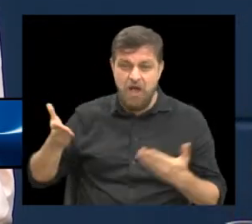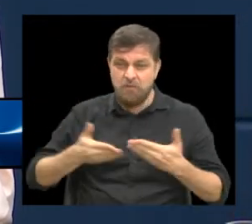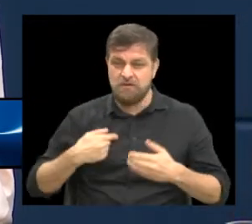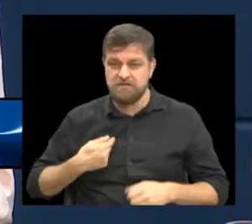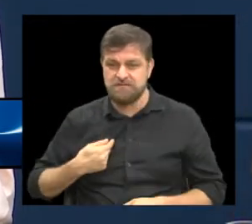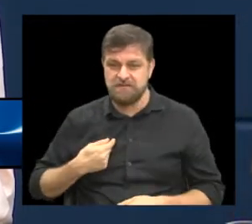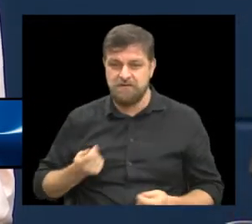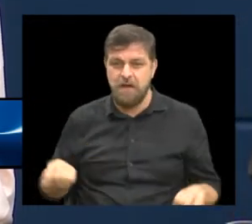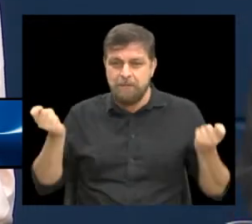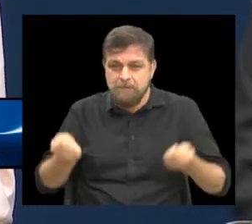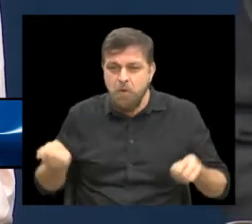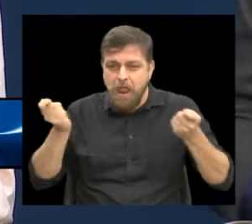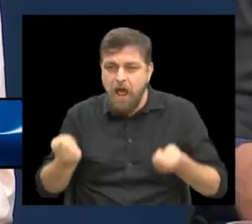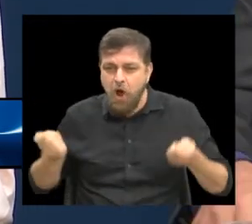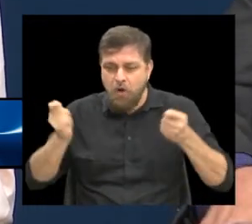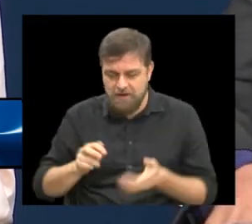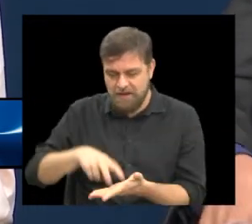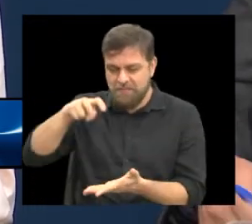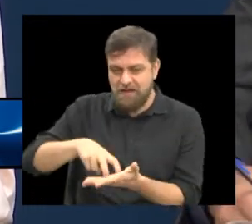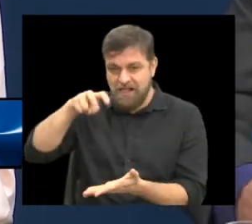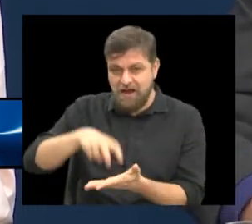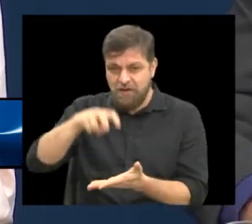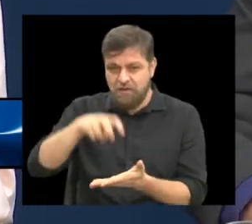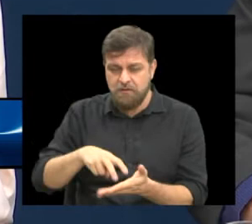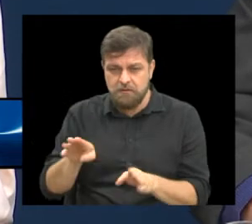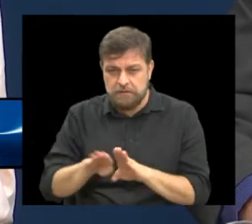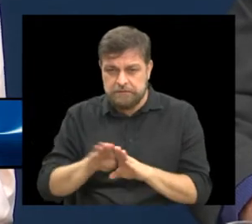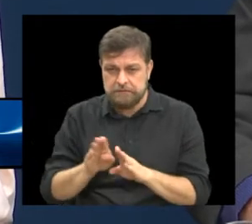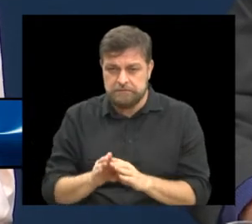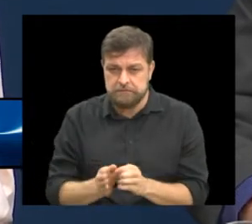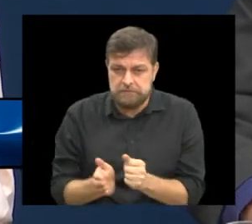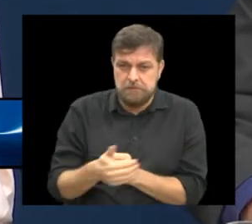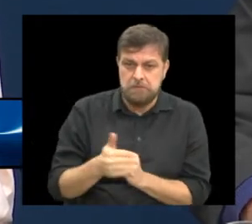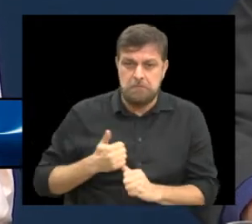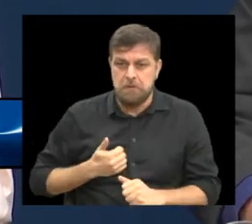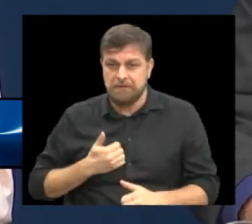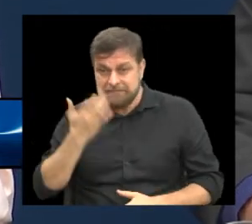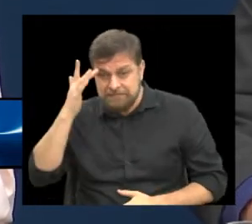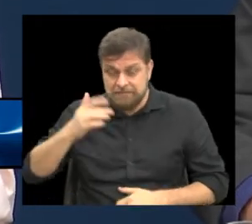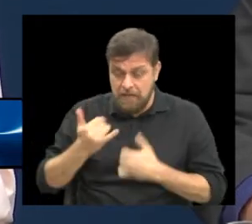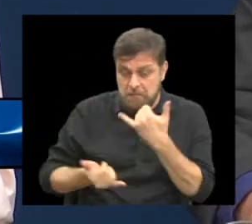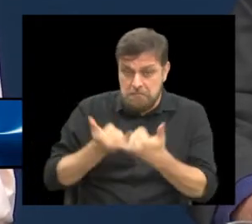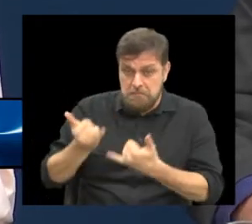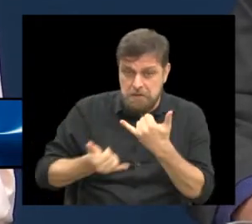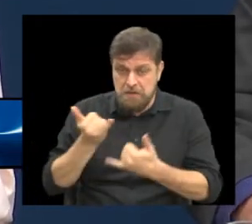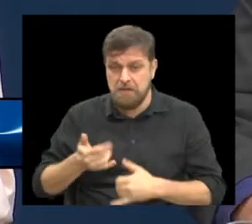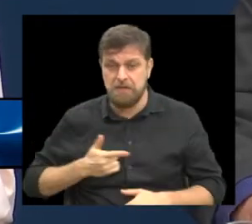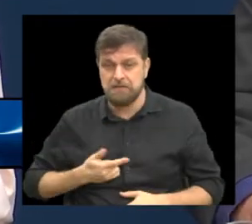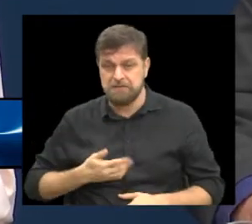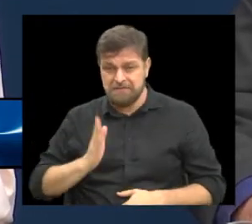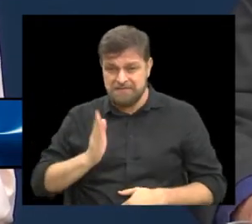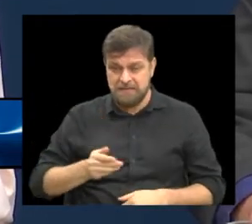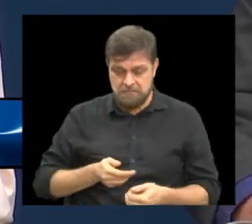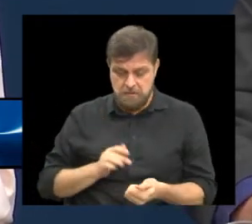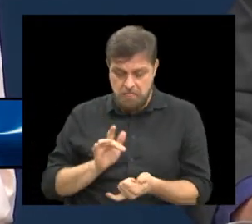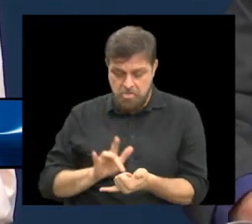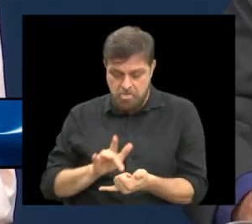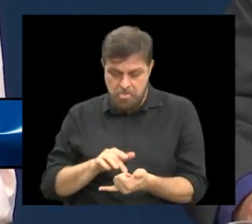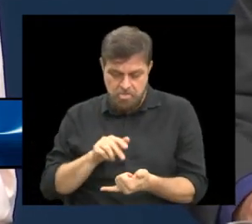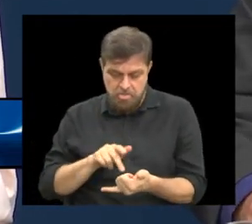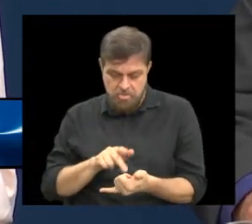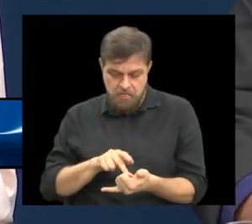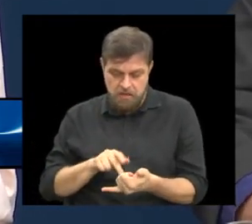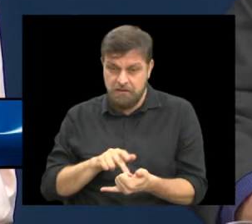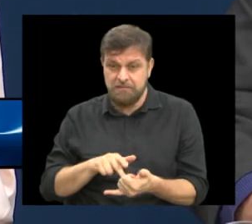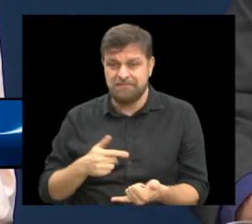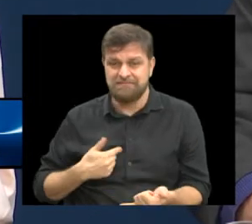crianças pular corda, amarelinha, um esconde-esconde, um pega-pega, eles não sabem, eles sabem mais as brincadeiras virtuais, onde o seu colega está